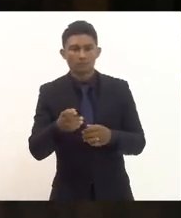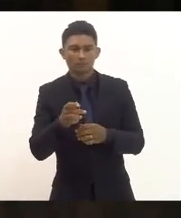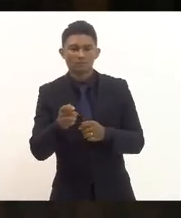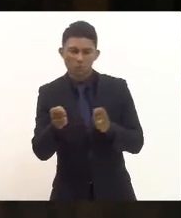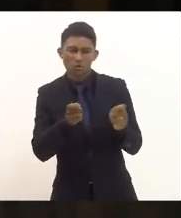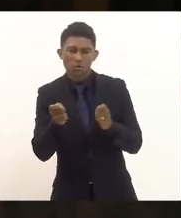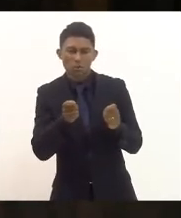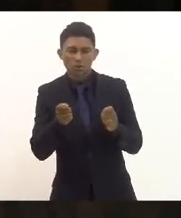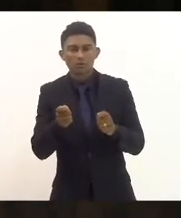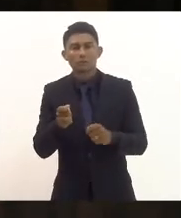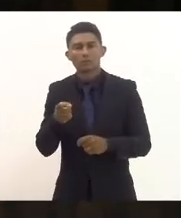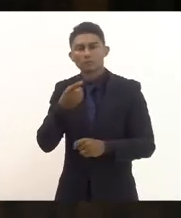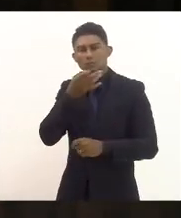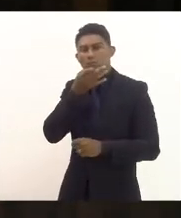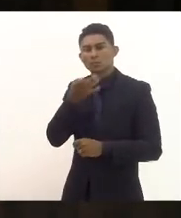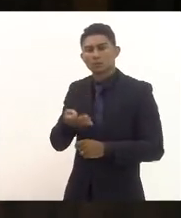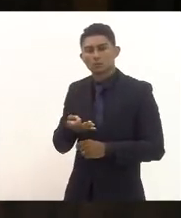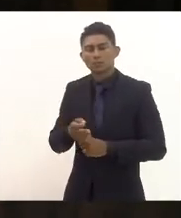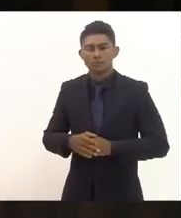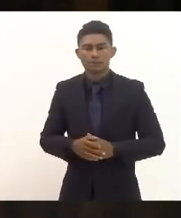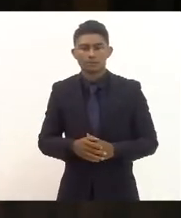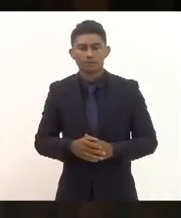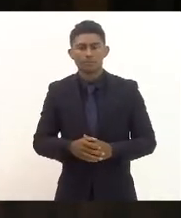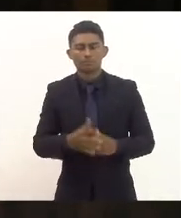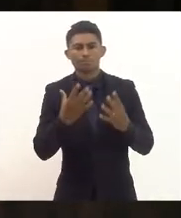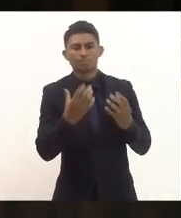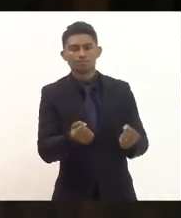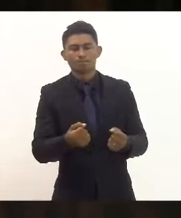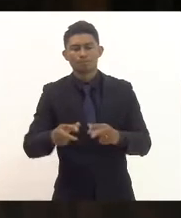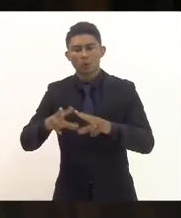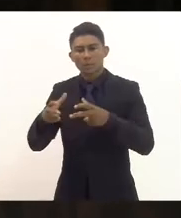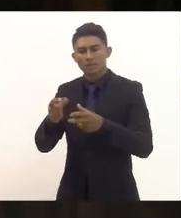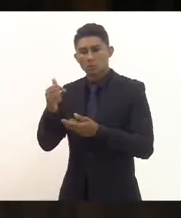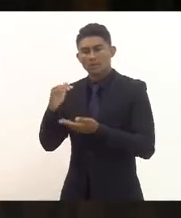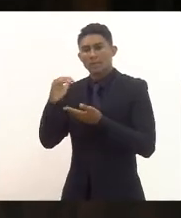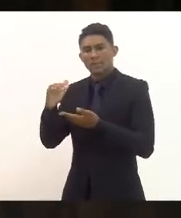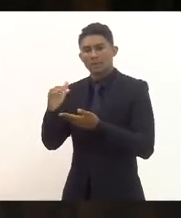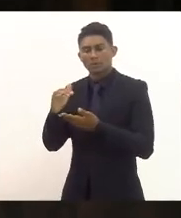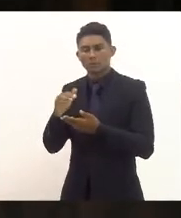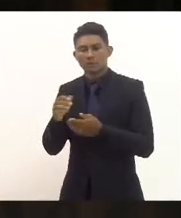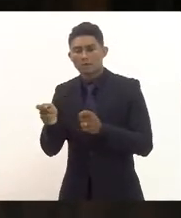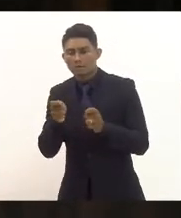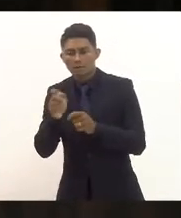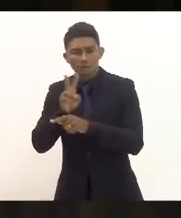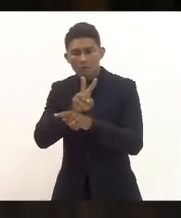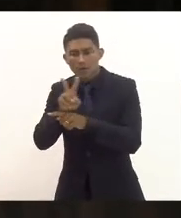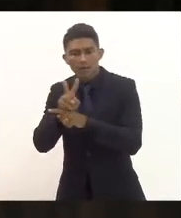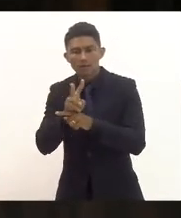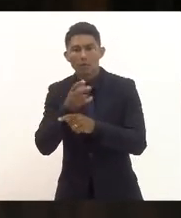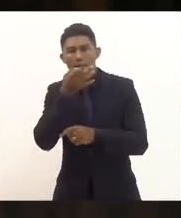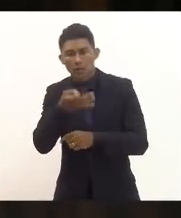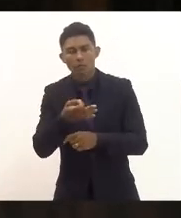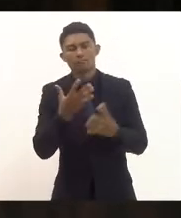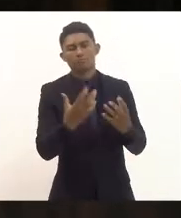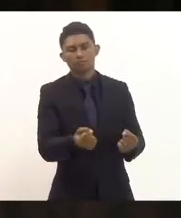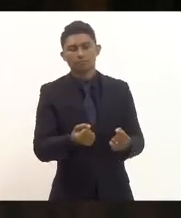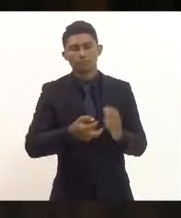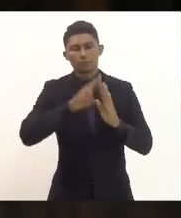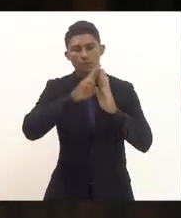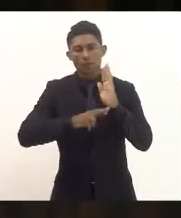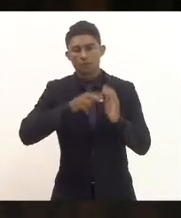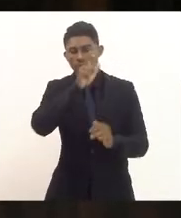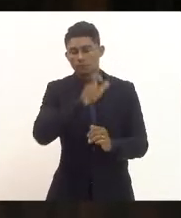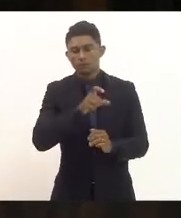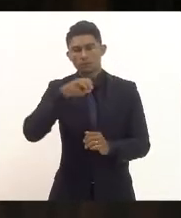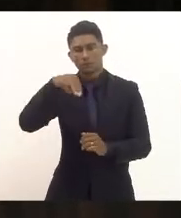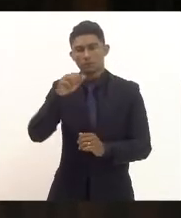arrecadação Estadual fiscalização dos tributos estaduais favorável e de orçamento Finanças fiscalização financeira e controle favorável relator